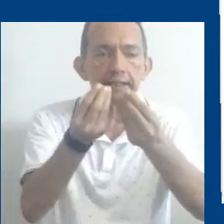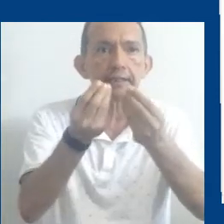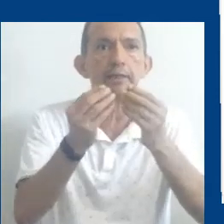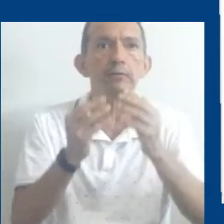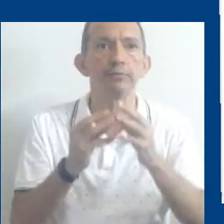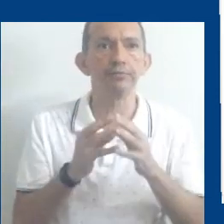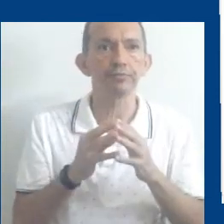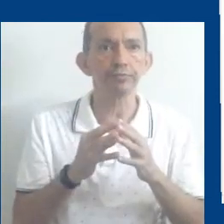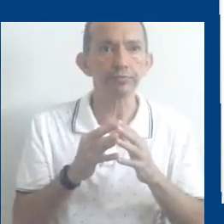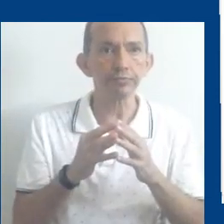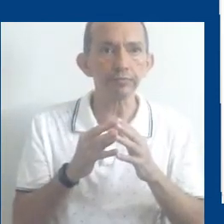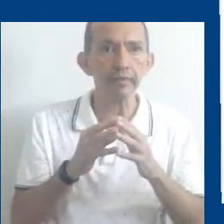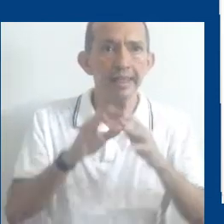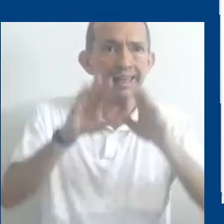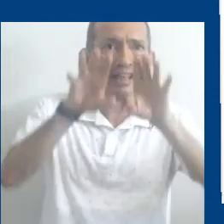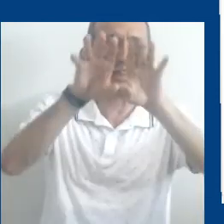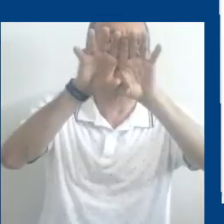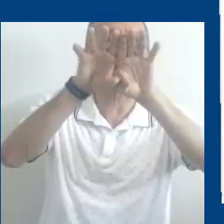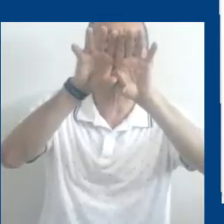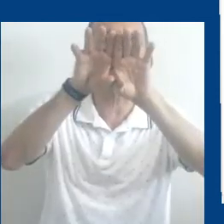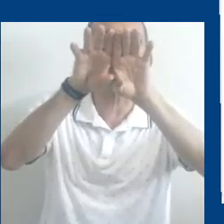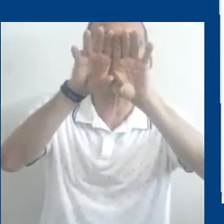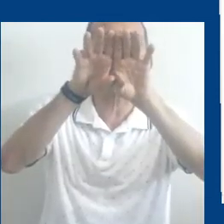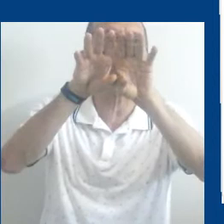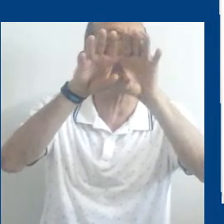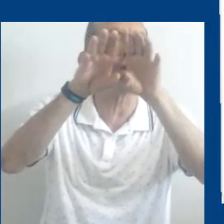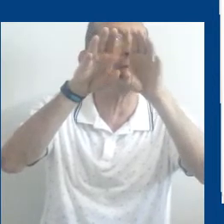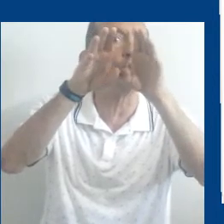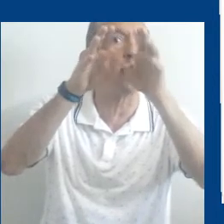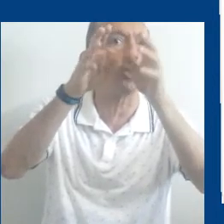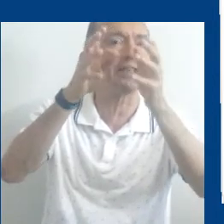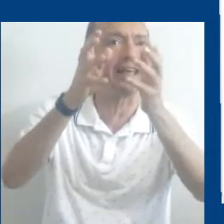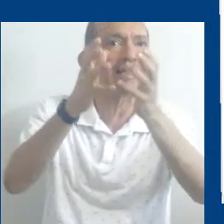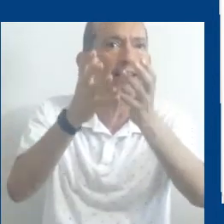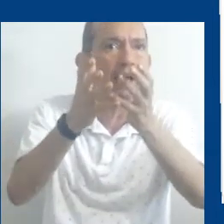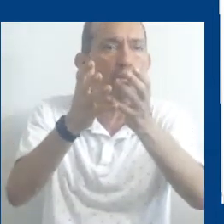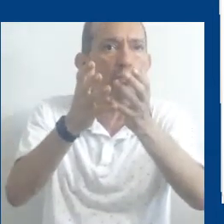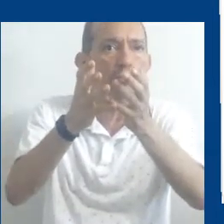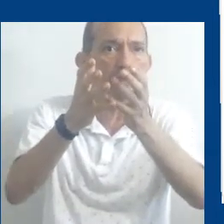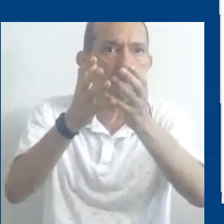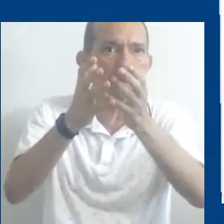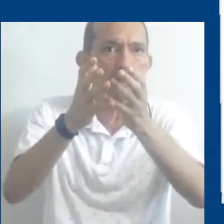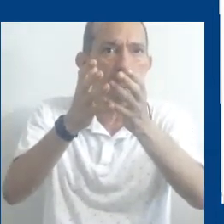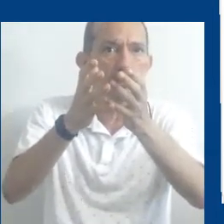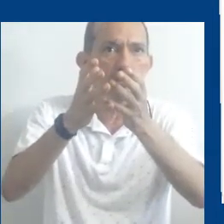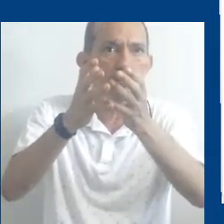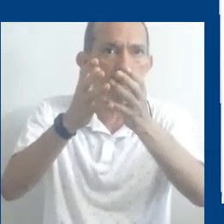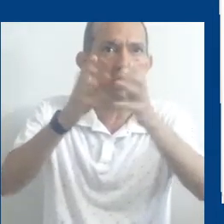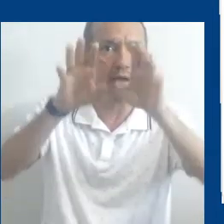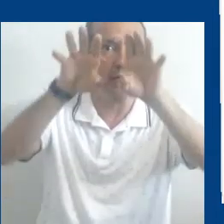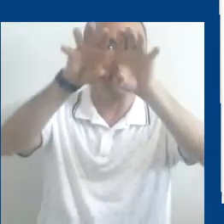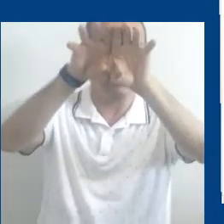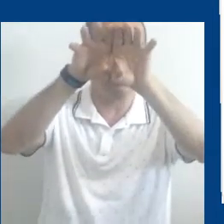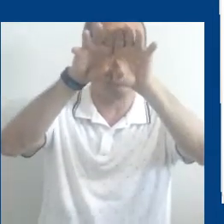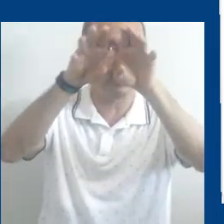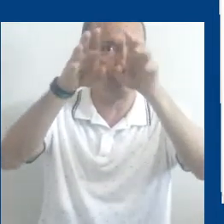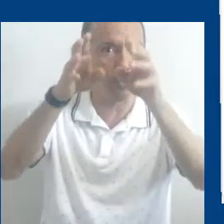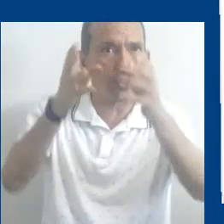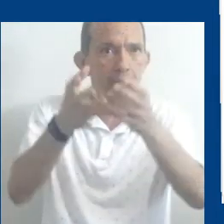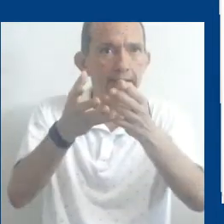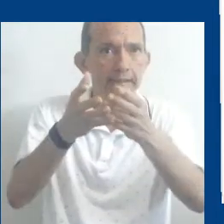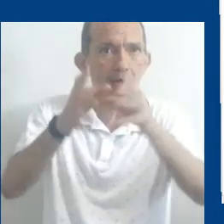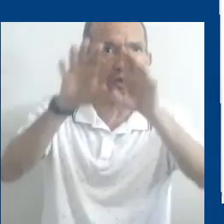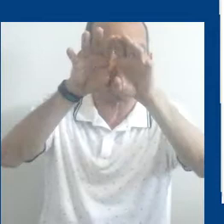muita secreção. Quer dizer que as células que compõem a mucosa nasal, né? A